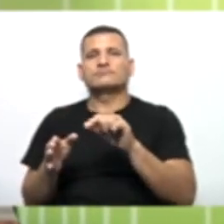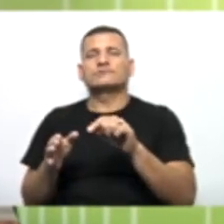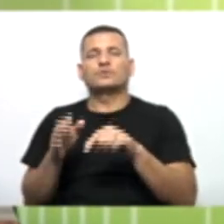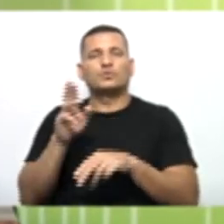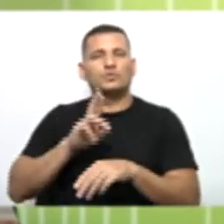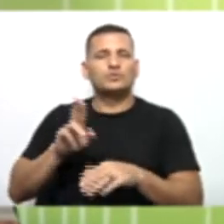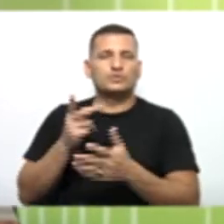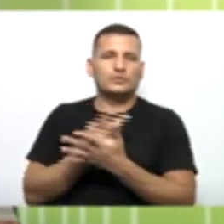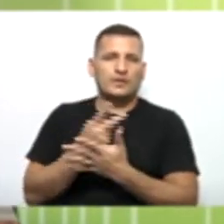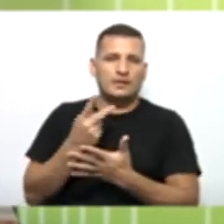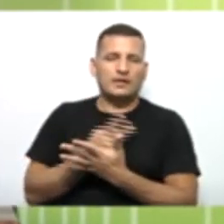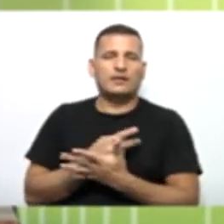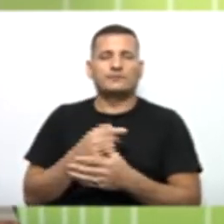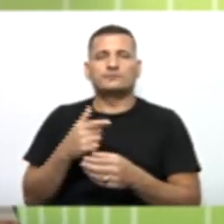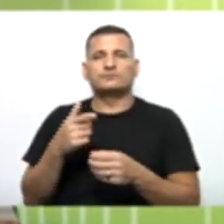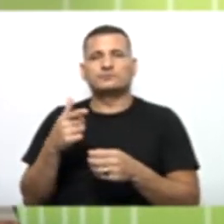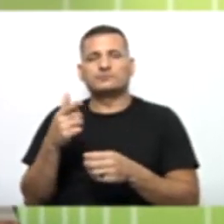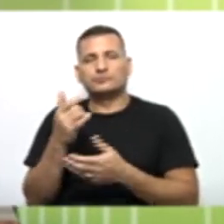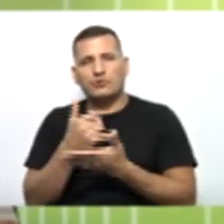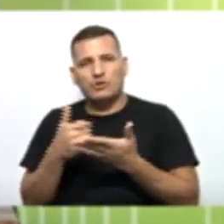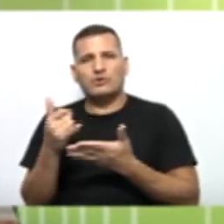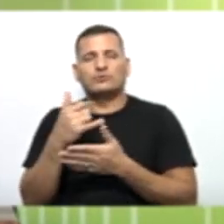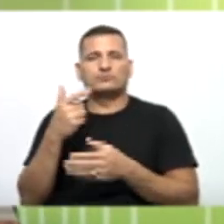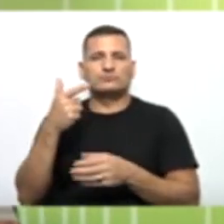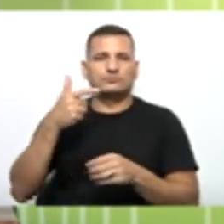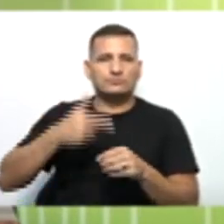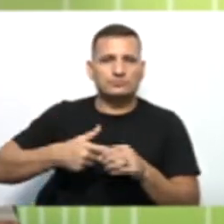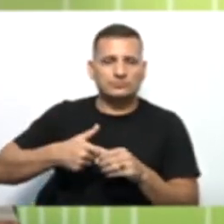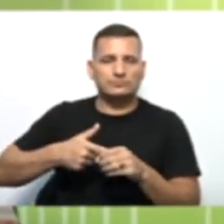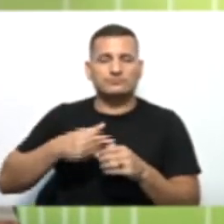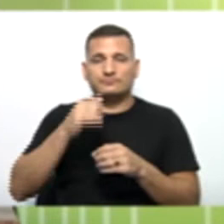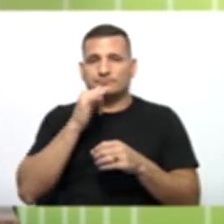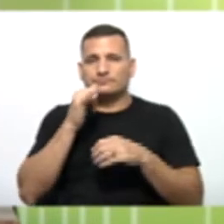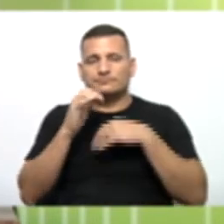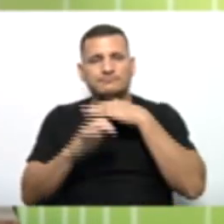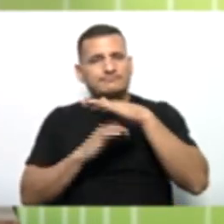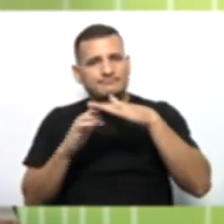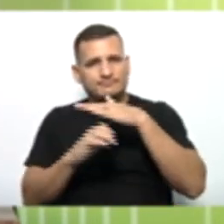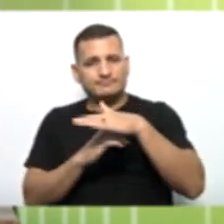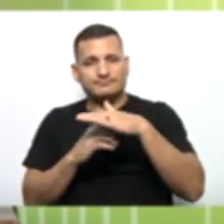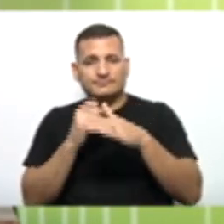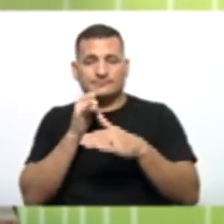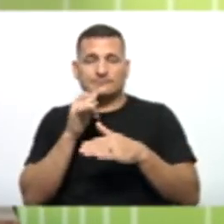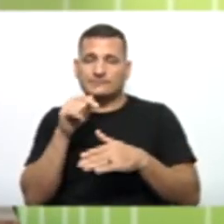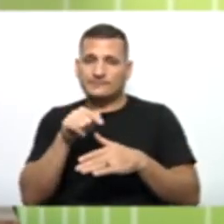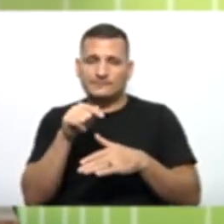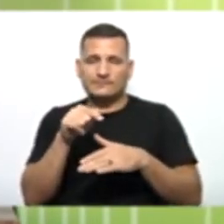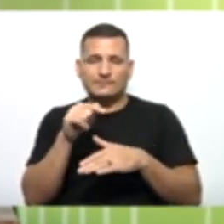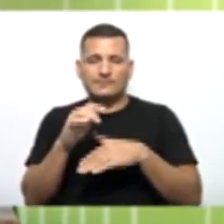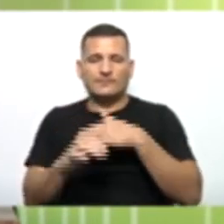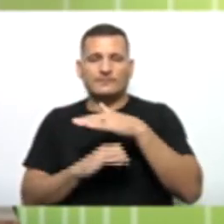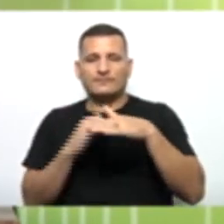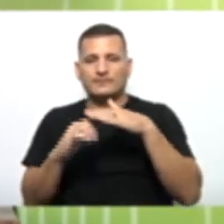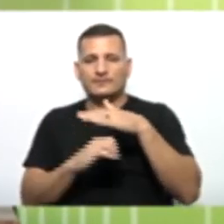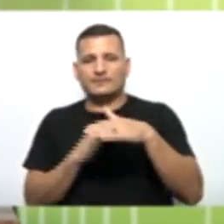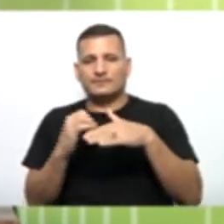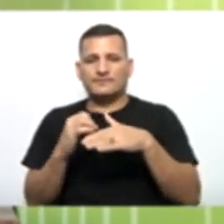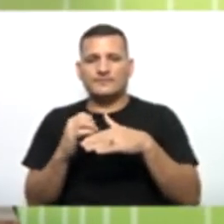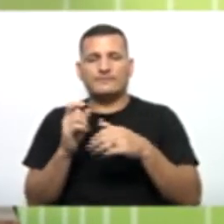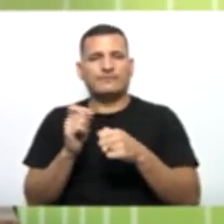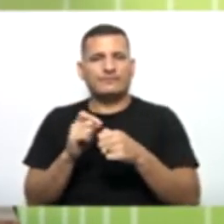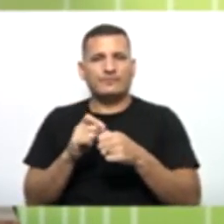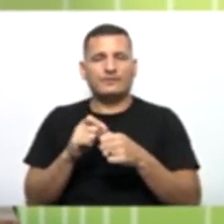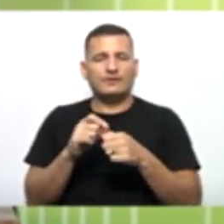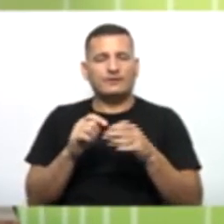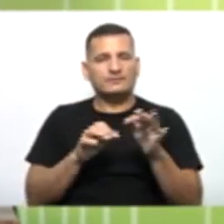de combustíveis, de óleo. Por exemplo, uma empresa, se essa empresa for fazer essa execução desse